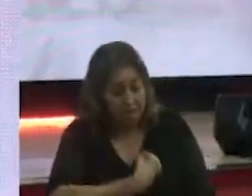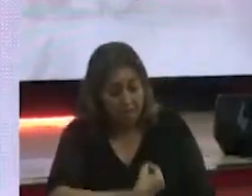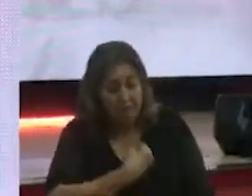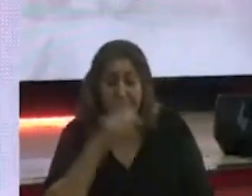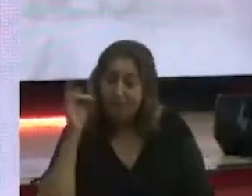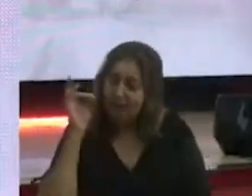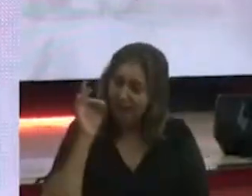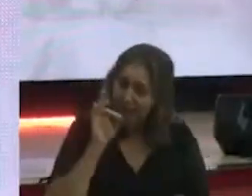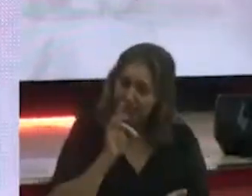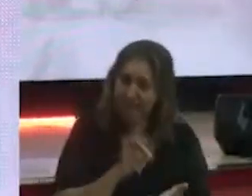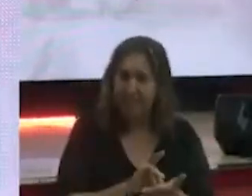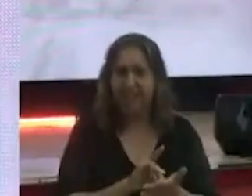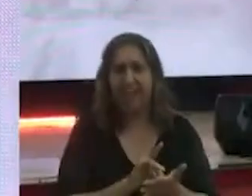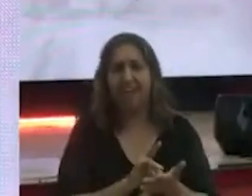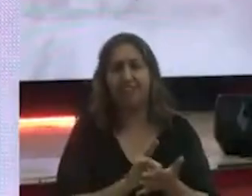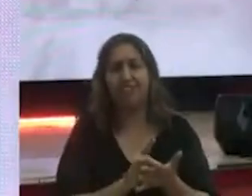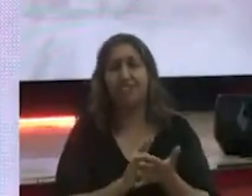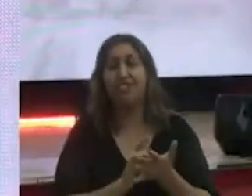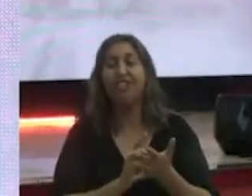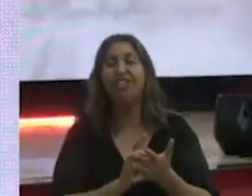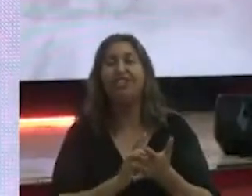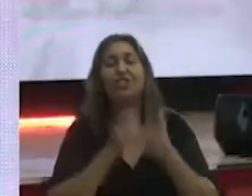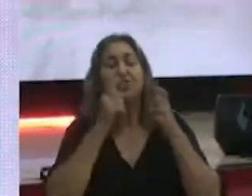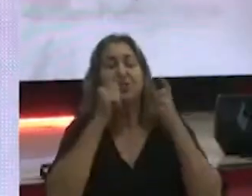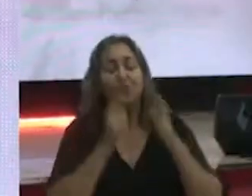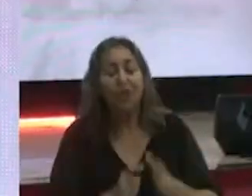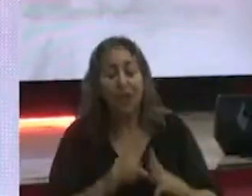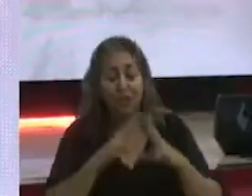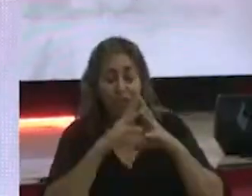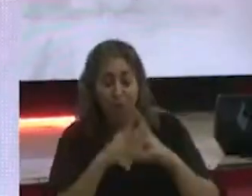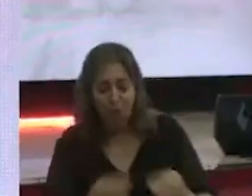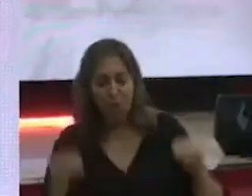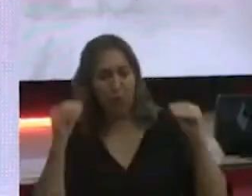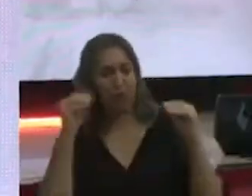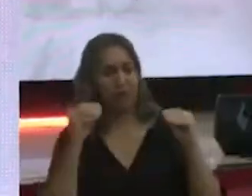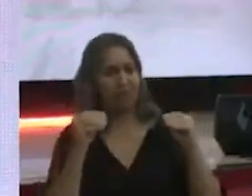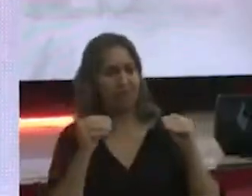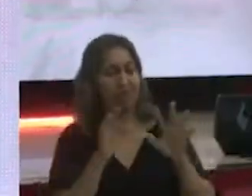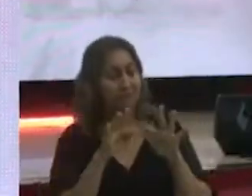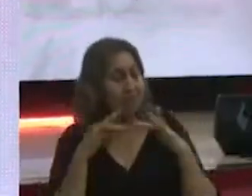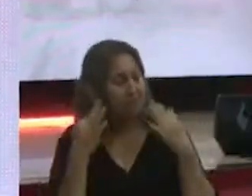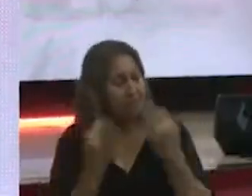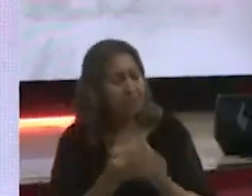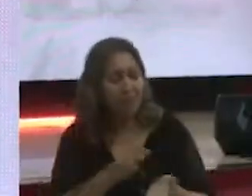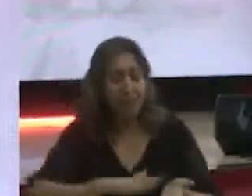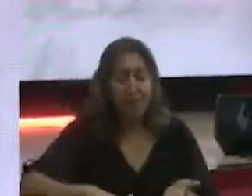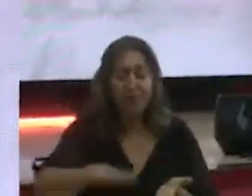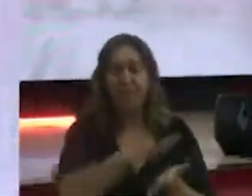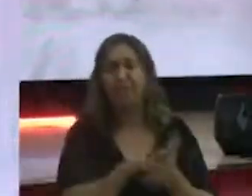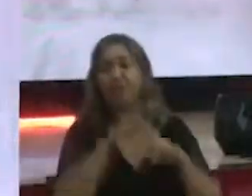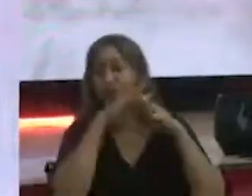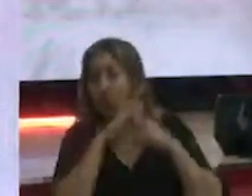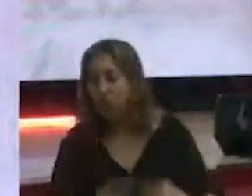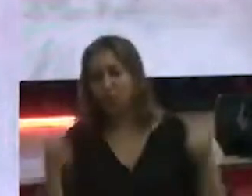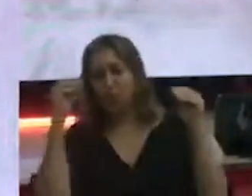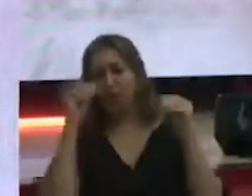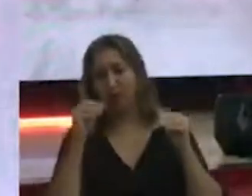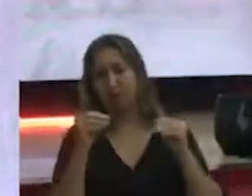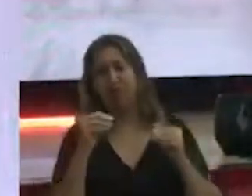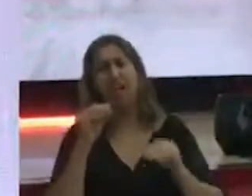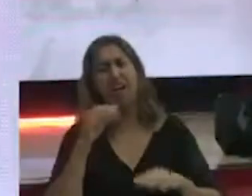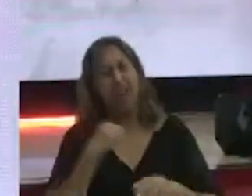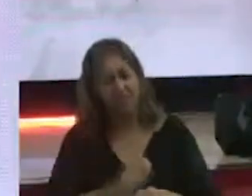realidade de um espaço de cura família tem que ser um ambiente de cura a vida